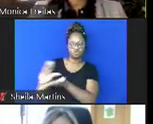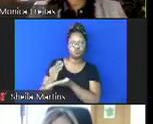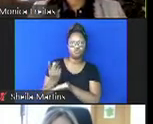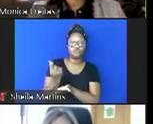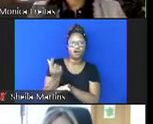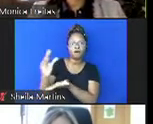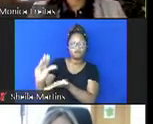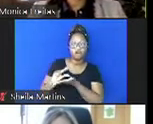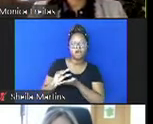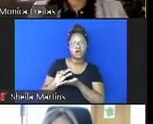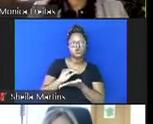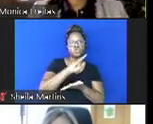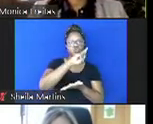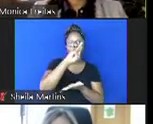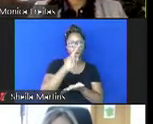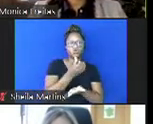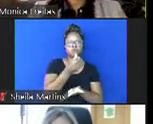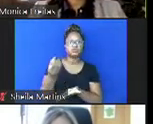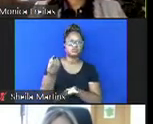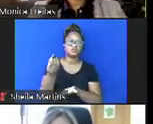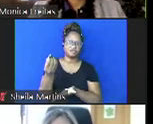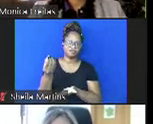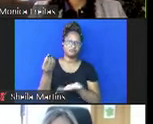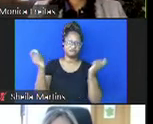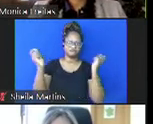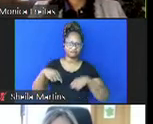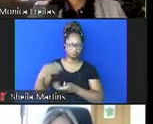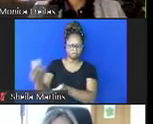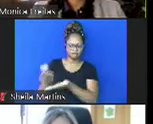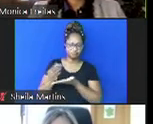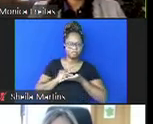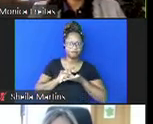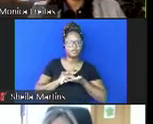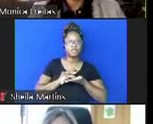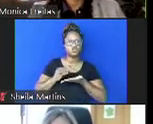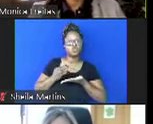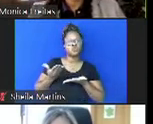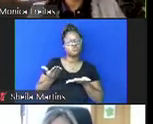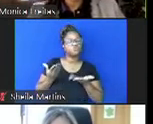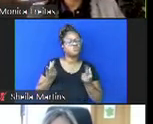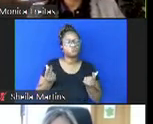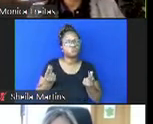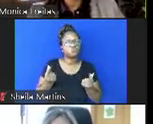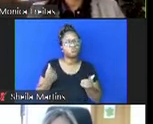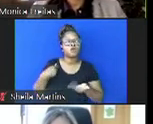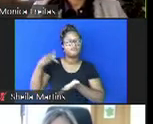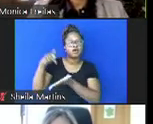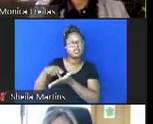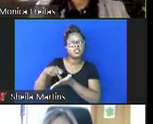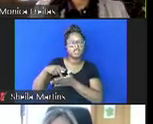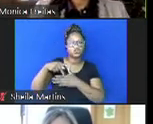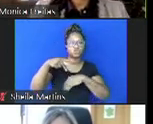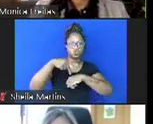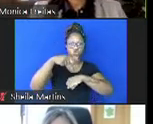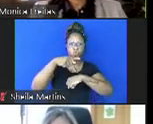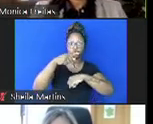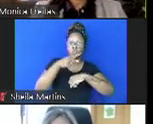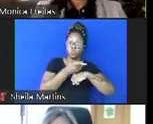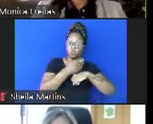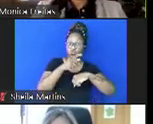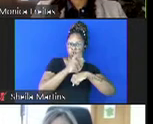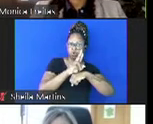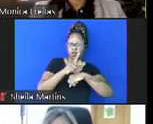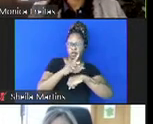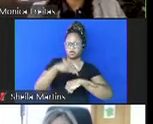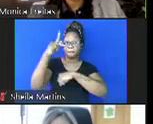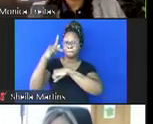de 2.600 para um estudante, na verdade, um pós-doc, e nós teríamos